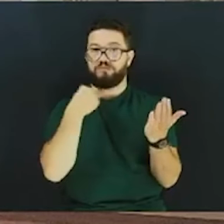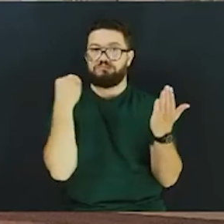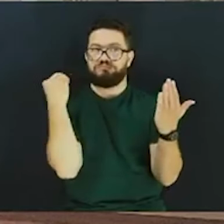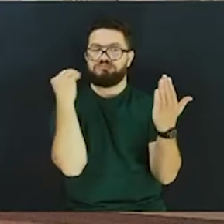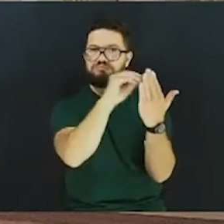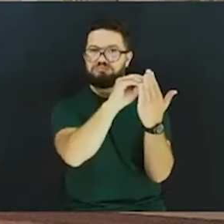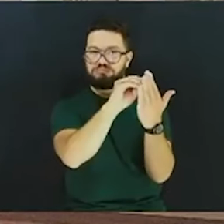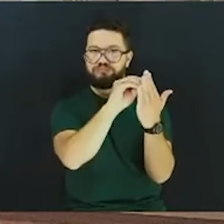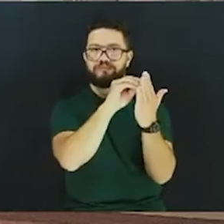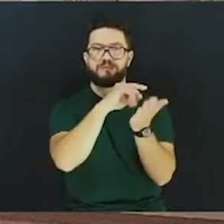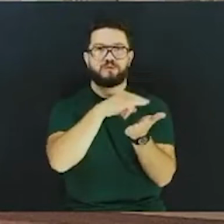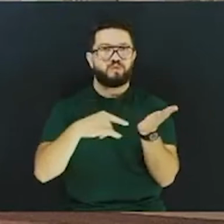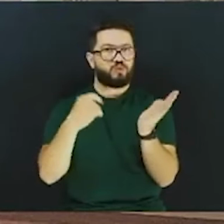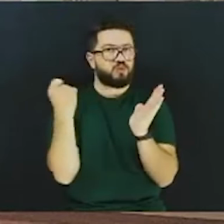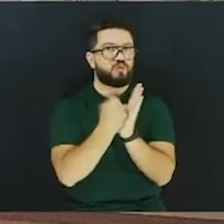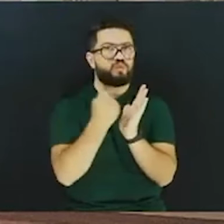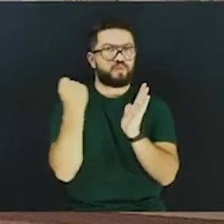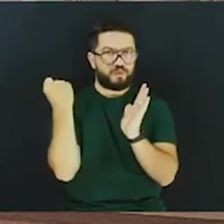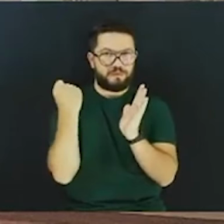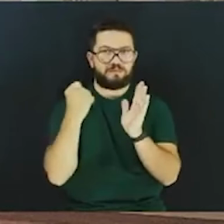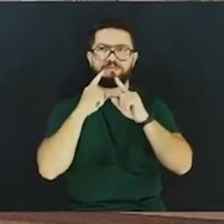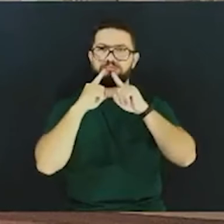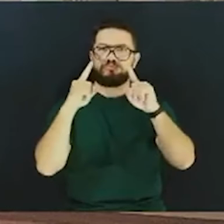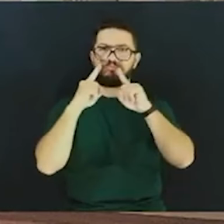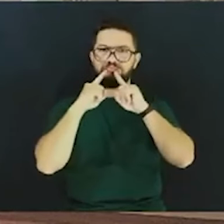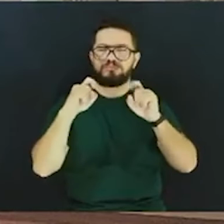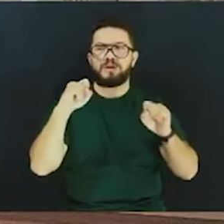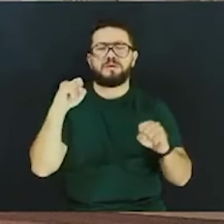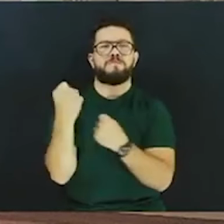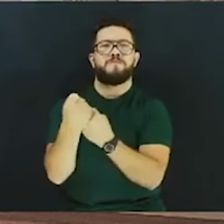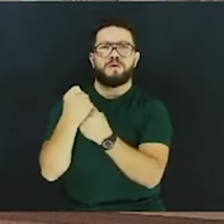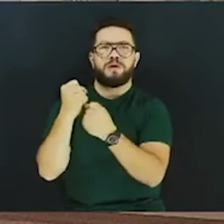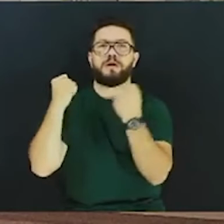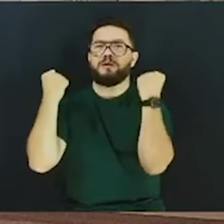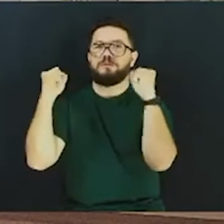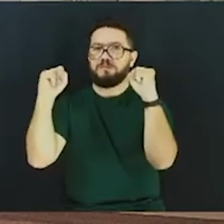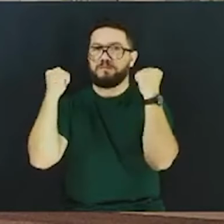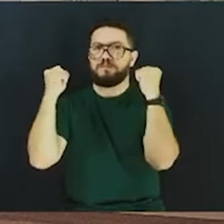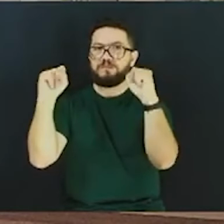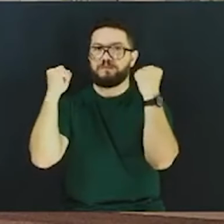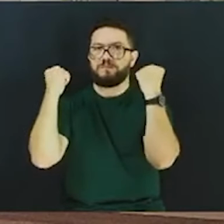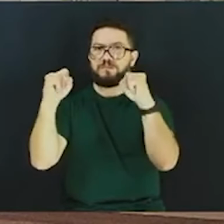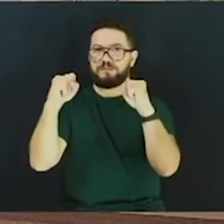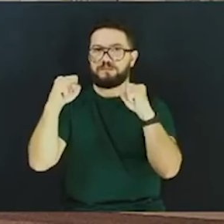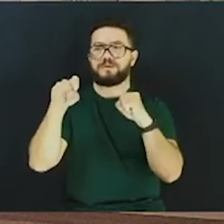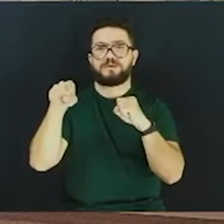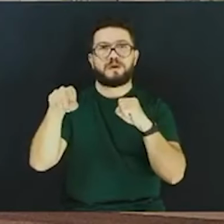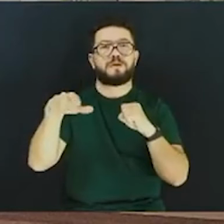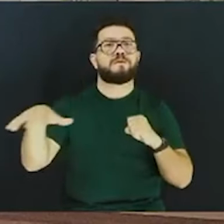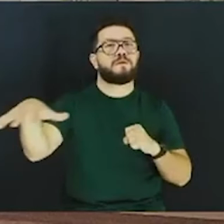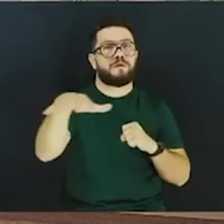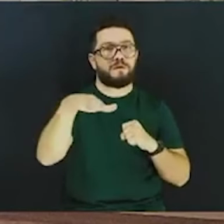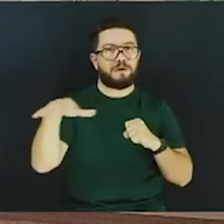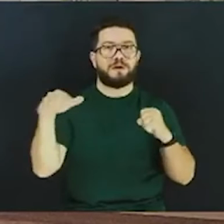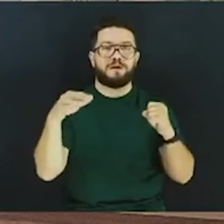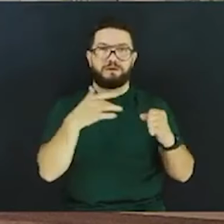das academias e demais centros esportivos como integrantes do segmento da Saúde na reforma tributária